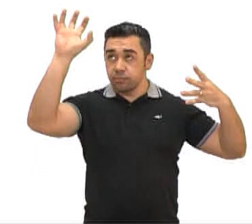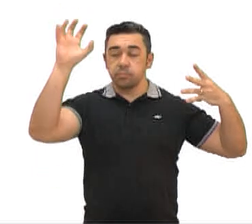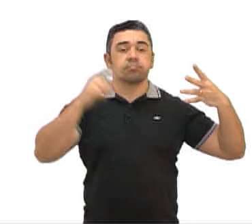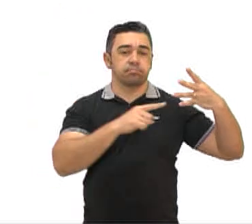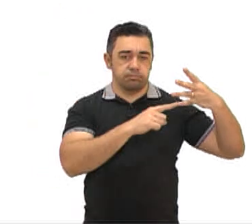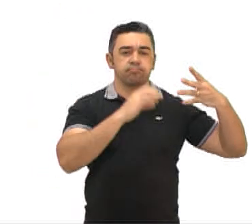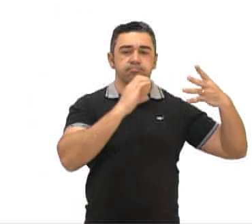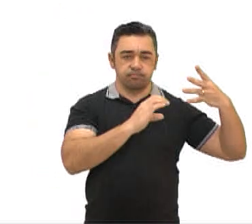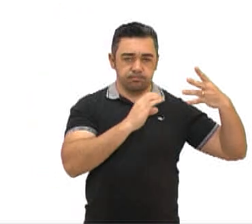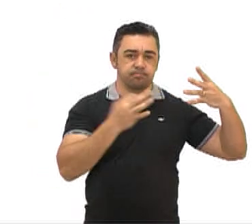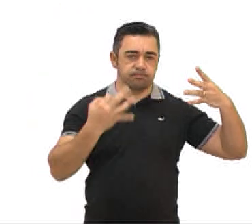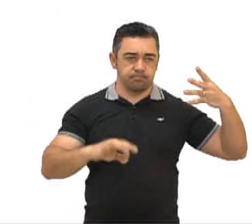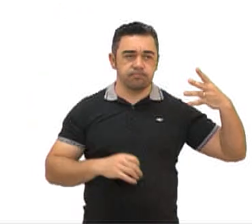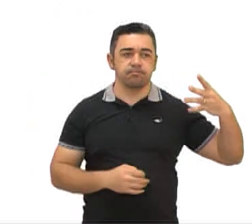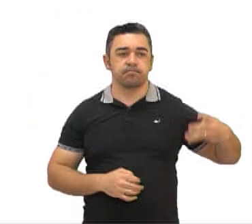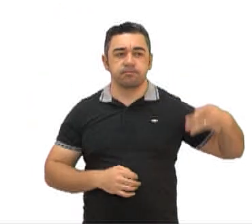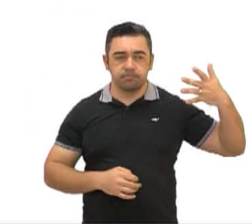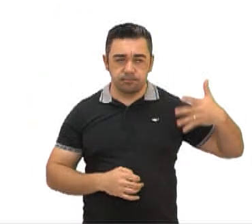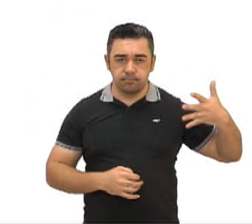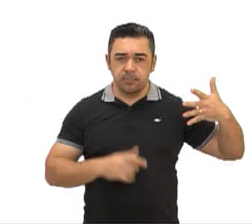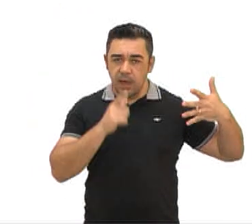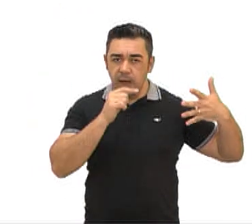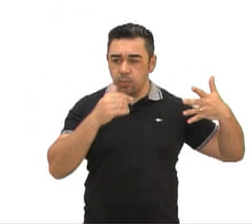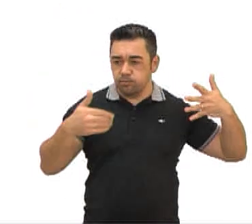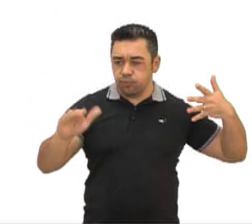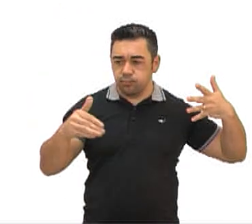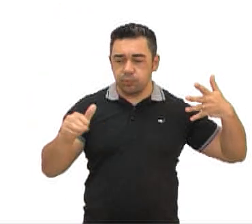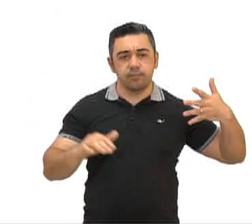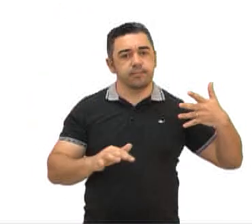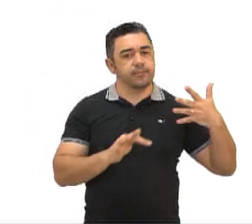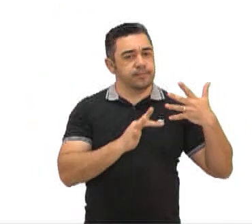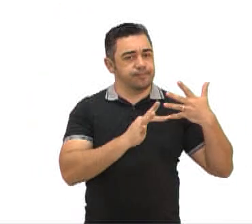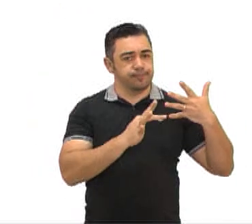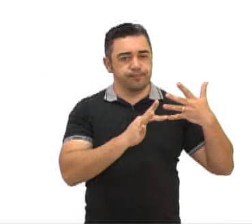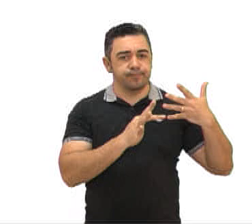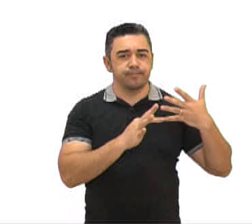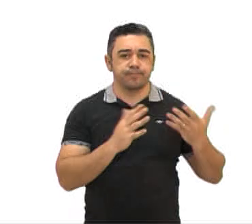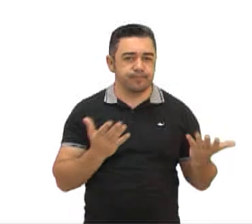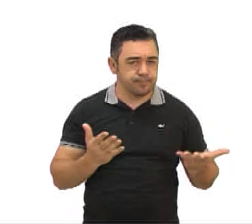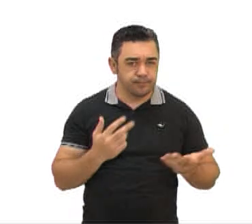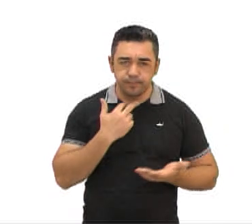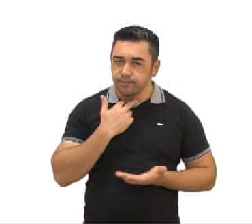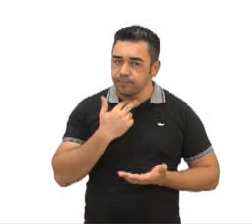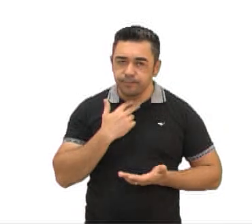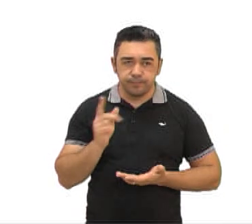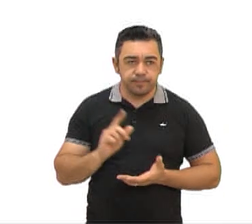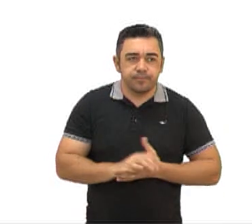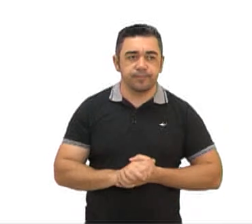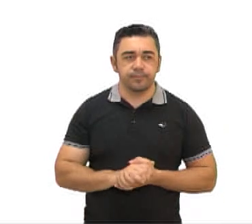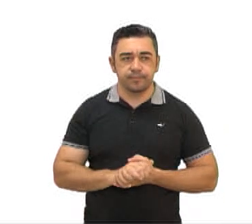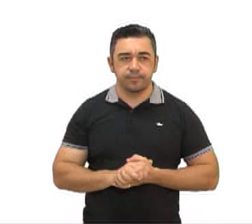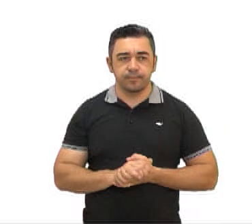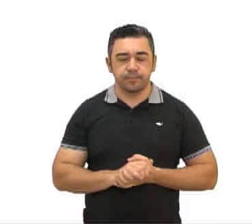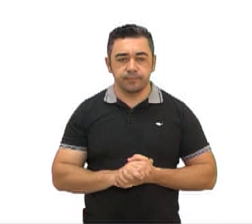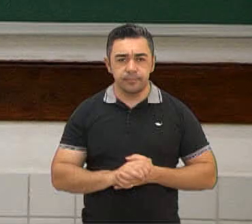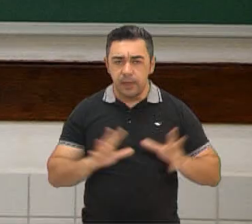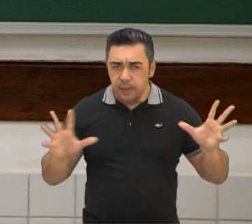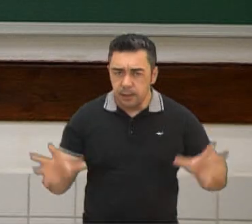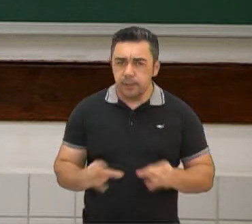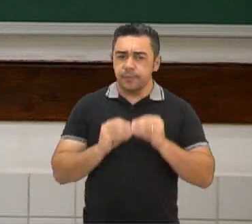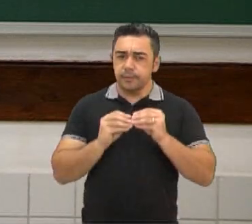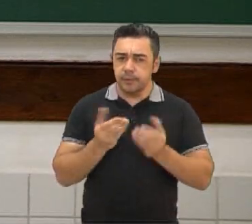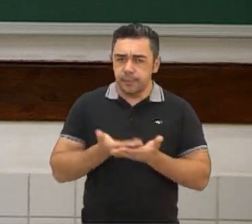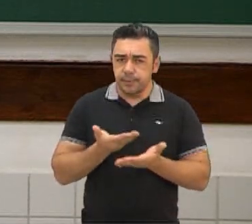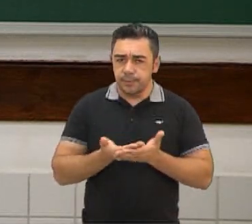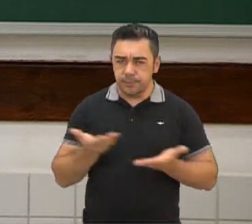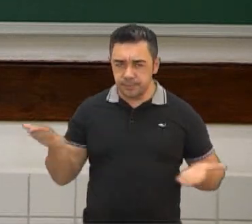mãos, correto, isso é permitido. Jogar água no adversário, falta, não pode acontecer. Revisando